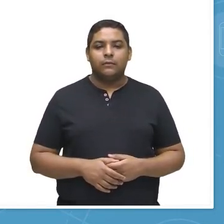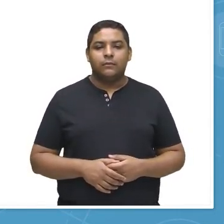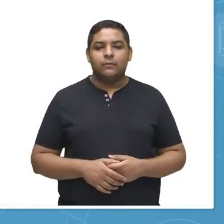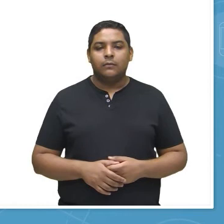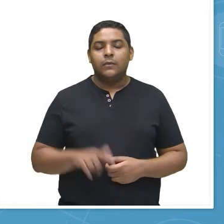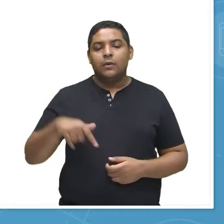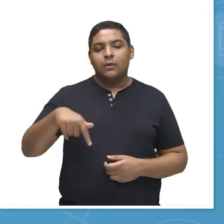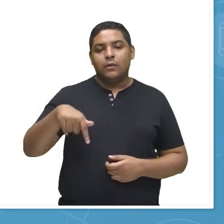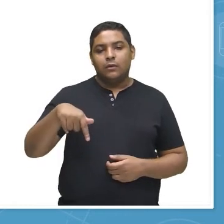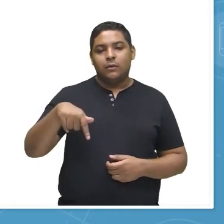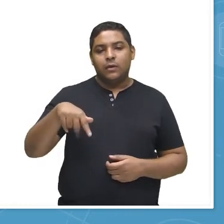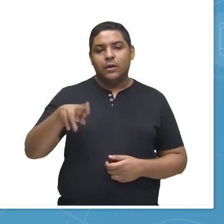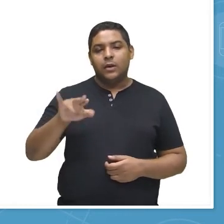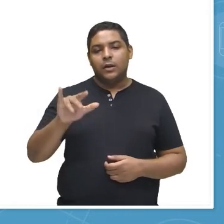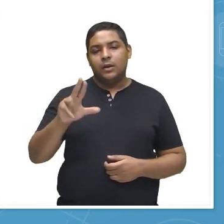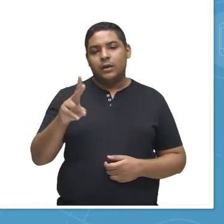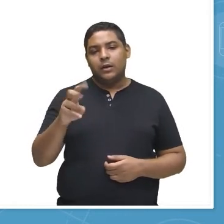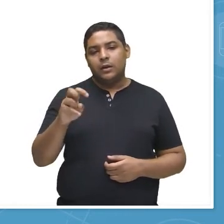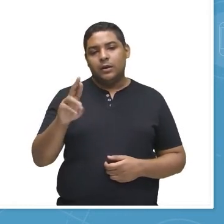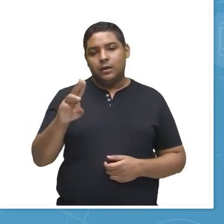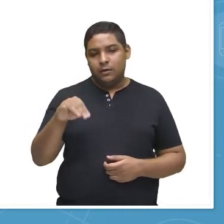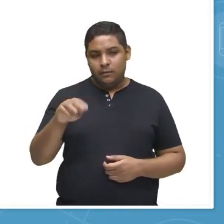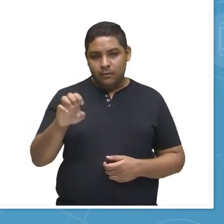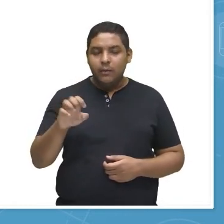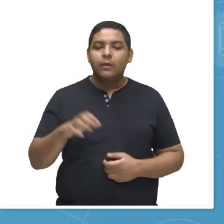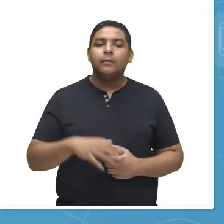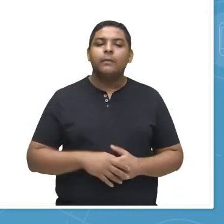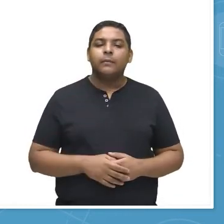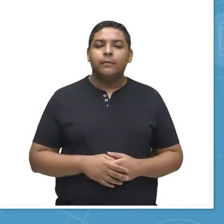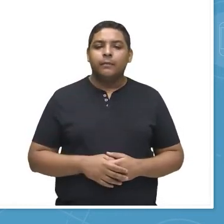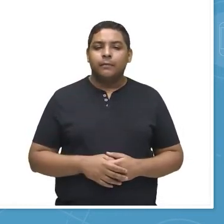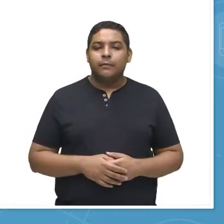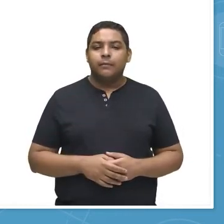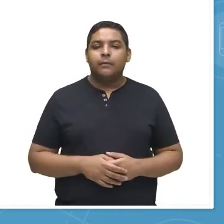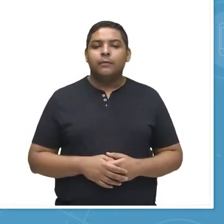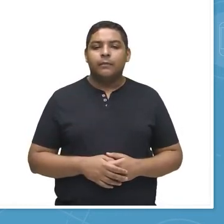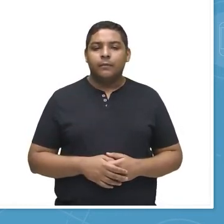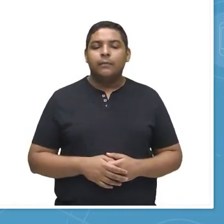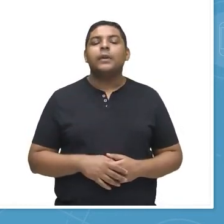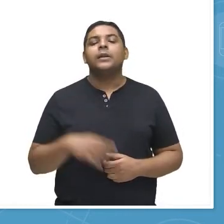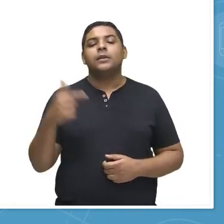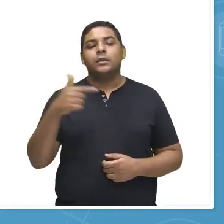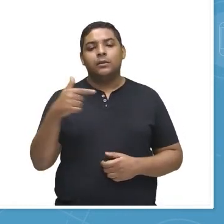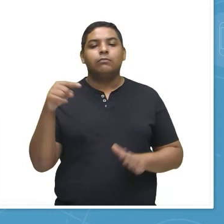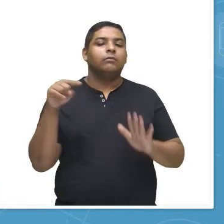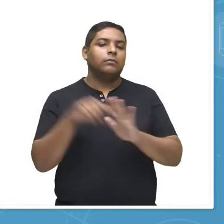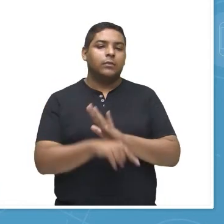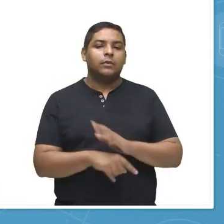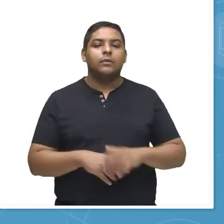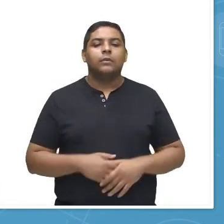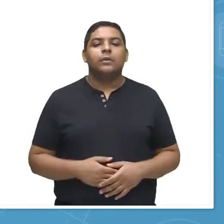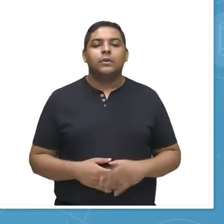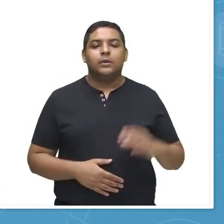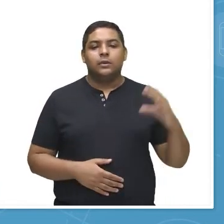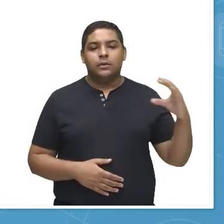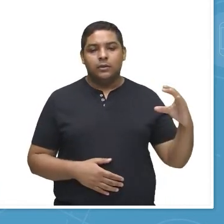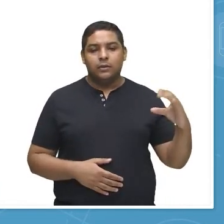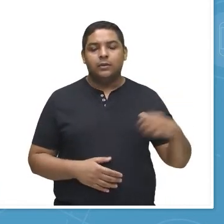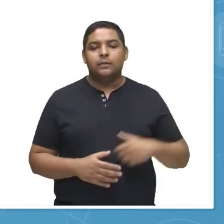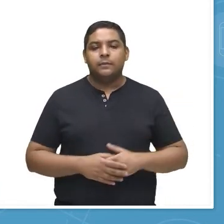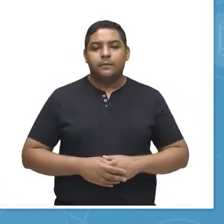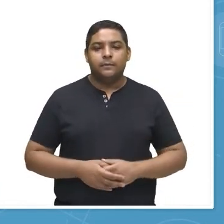da Escola Estadual Marechal Cândido Rondon, já passou para a segunda questão, né? Colocou a letra C.